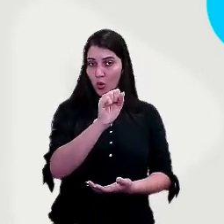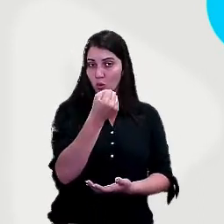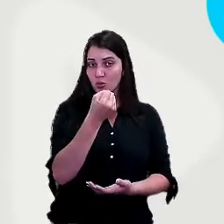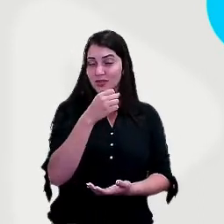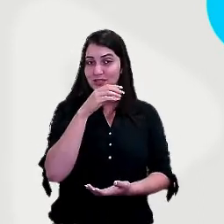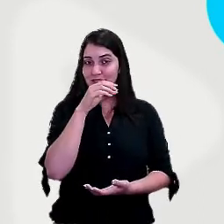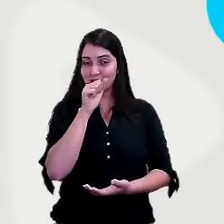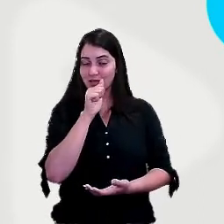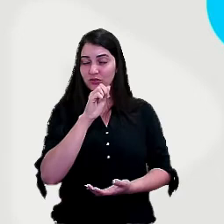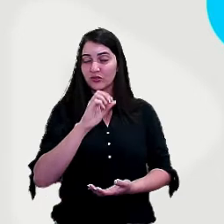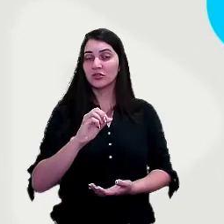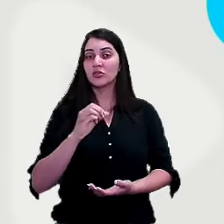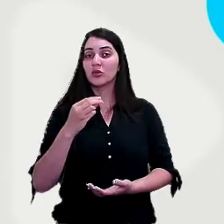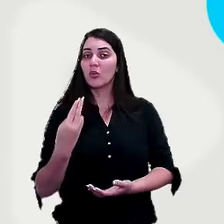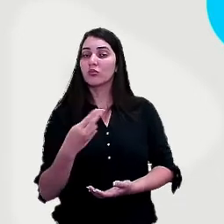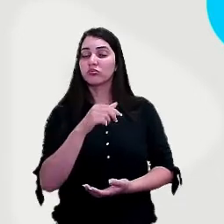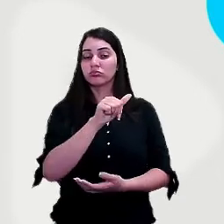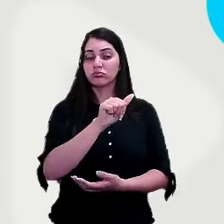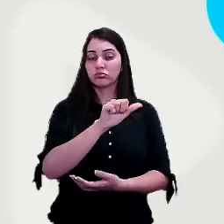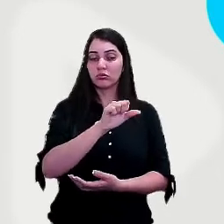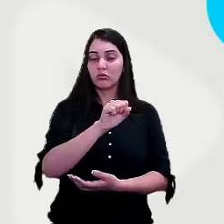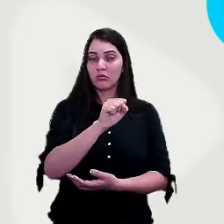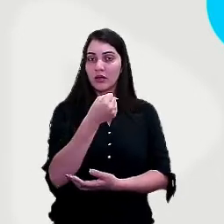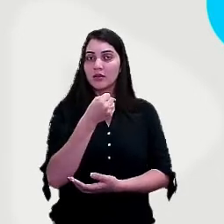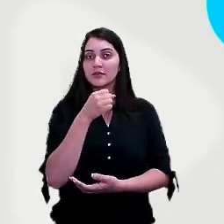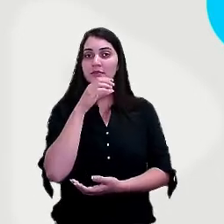ou as laranjas.